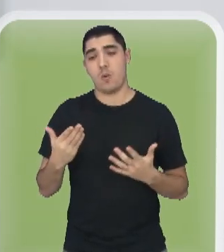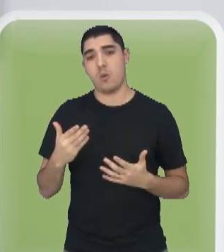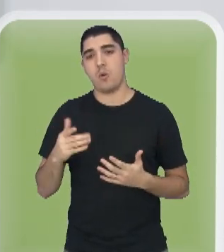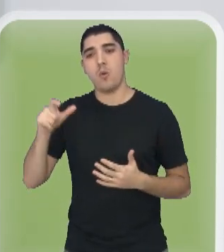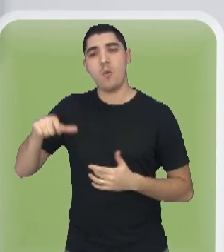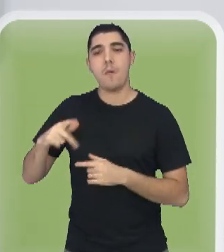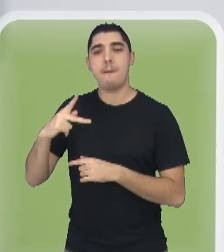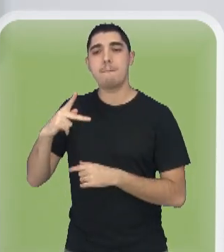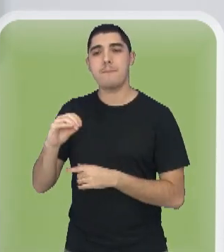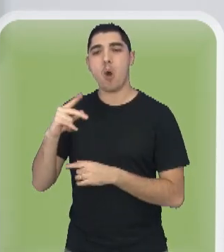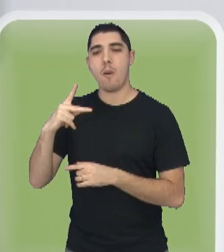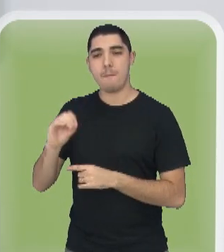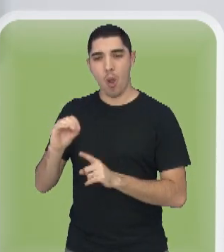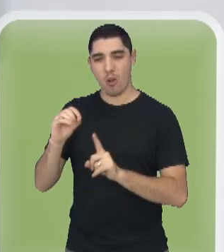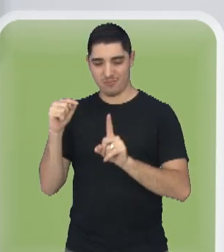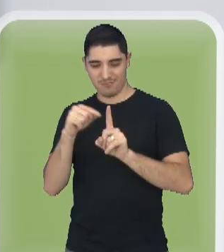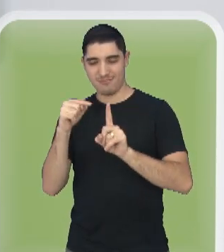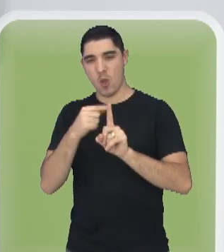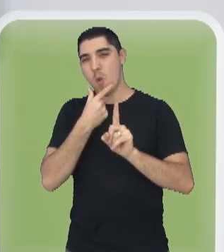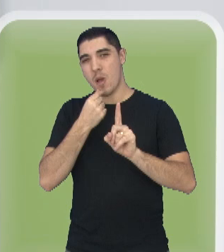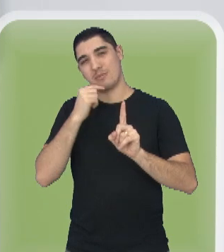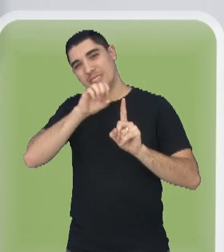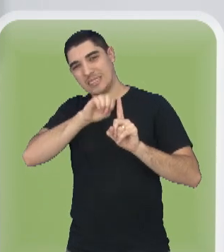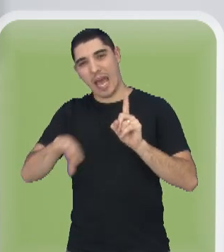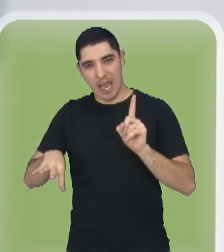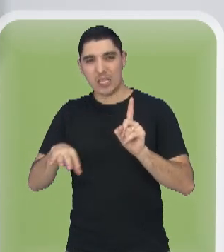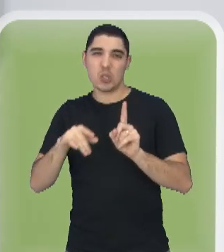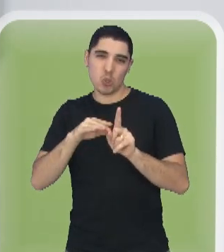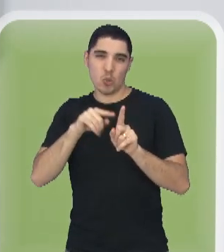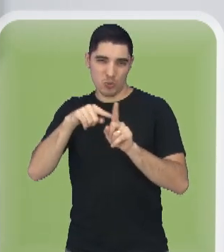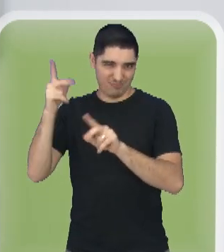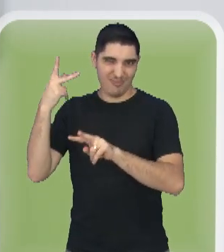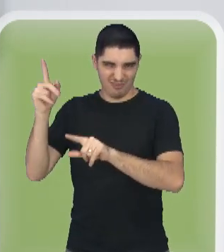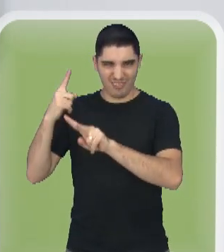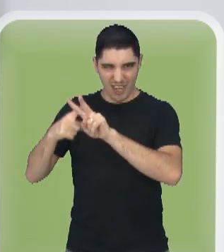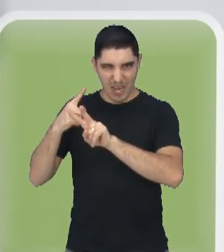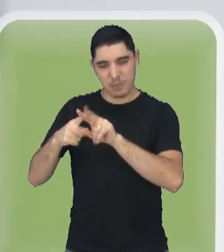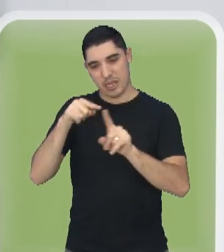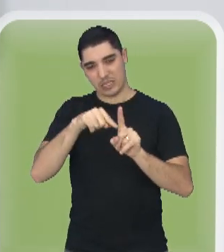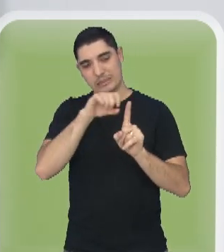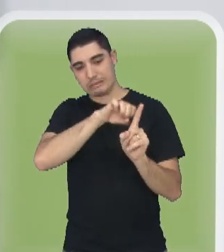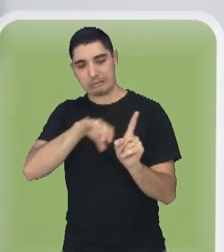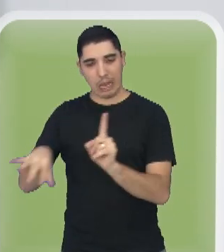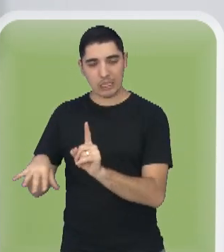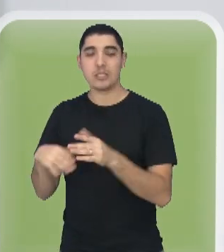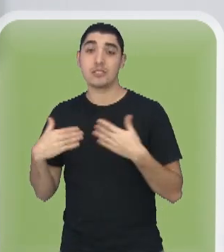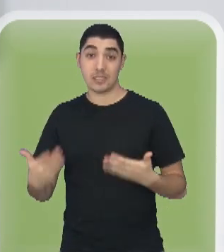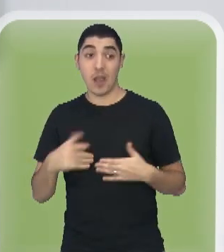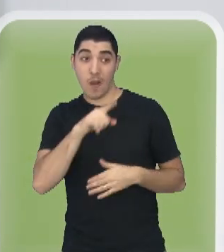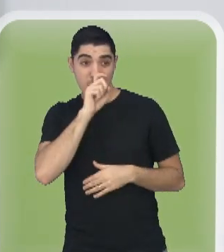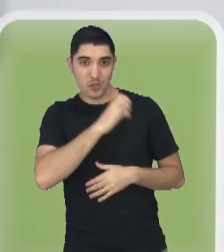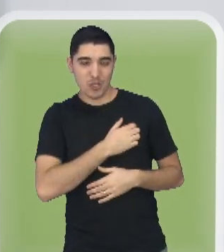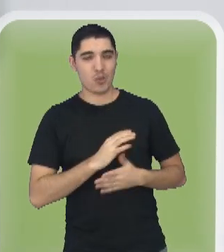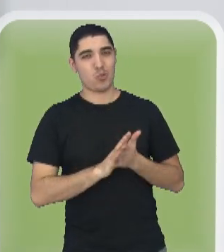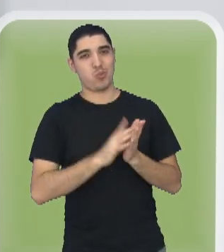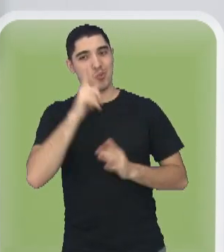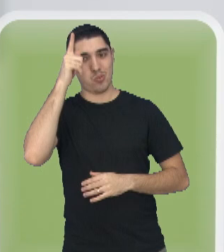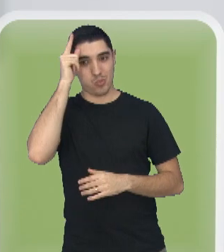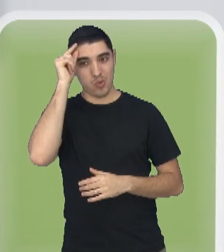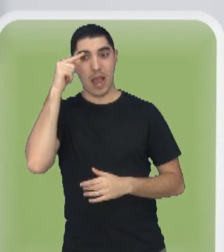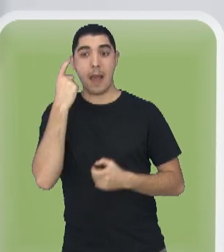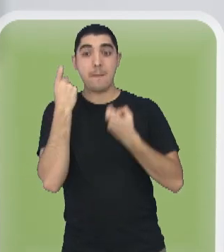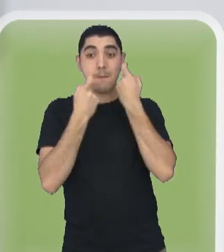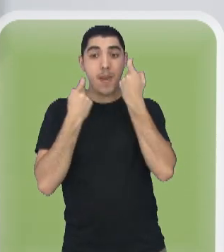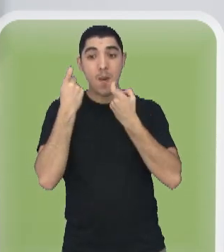Popó, a ausência dele é um grande reforço para o São José, não vai ter essa força no ataque aí, então é uma preocupação a menos para o São José